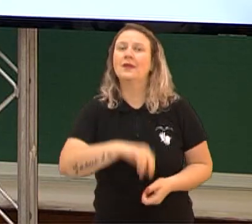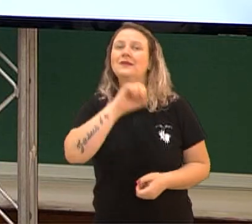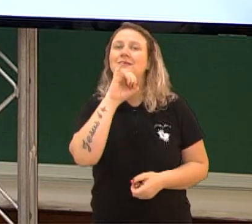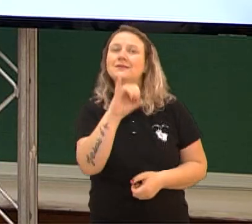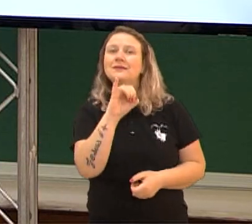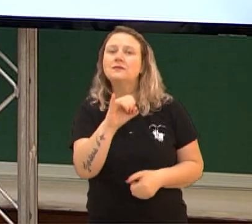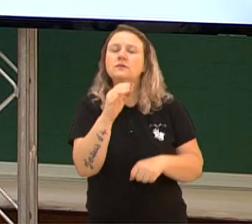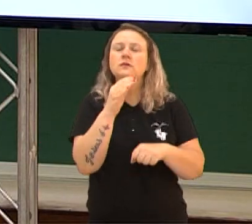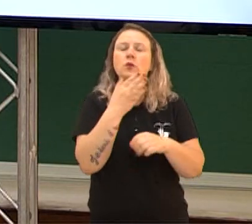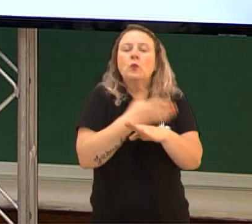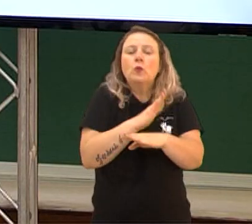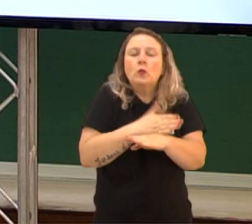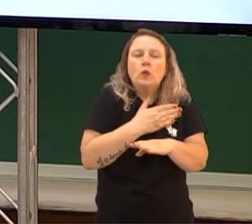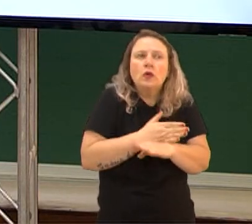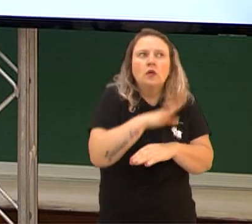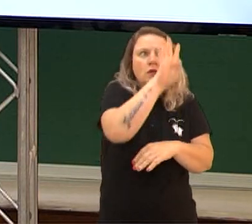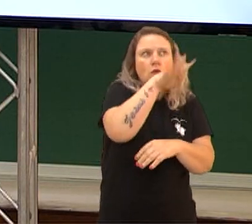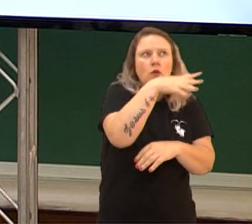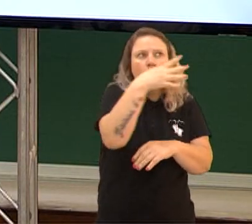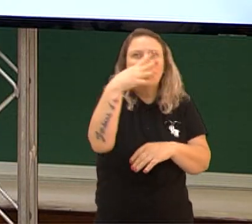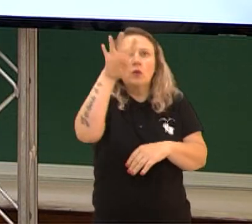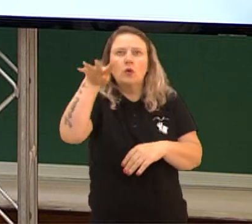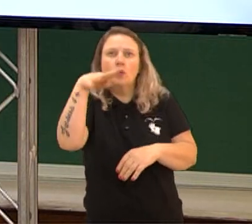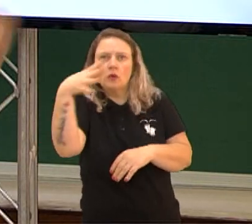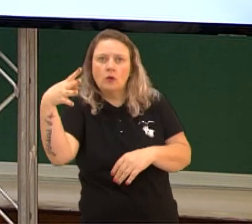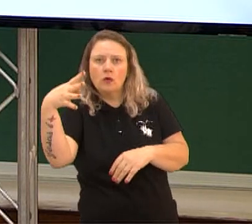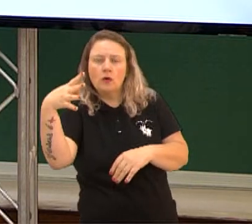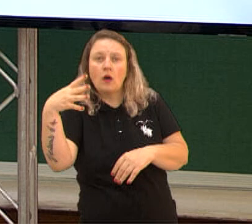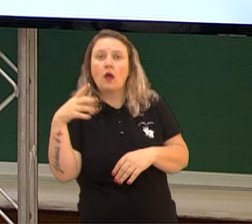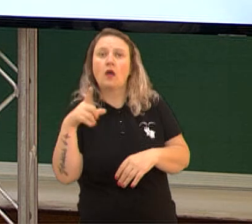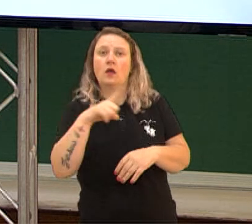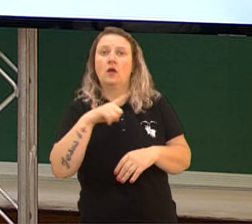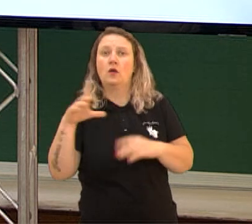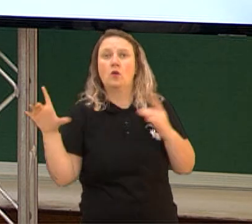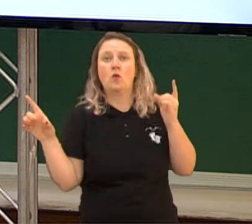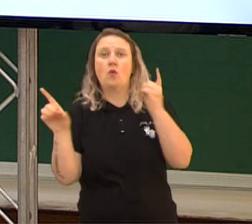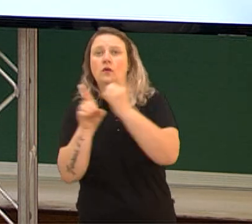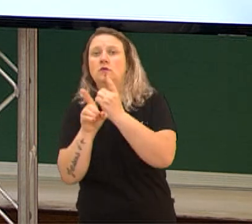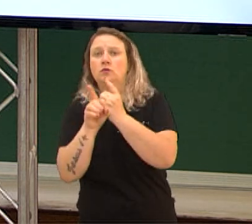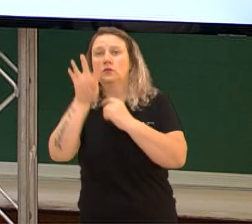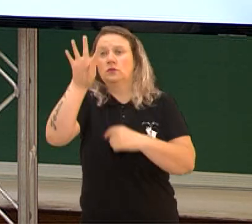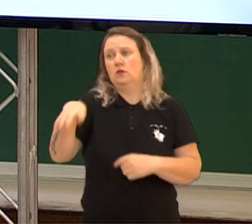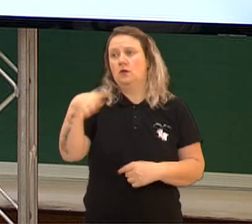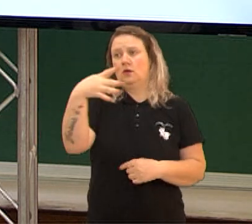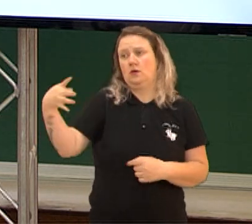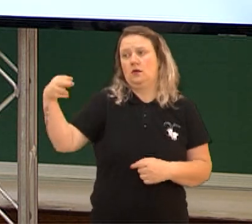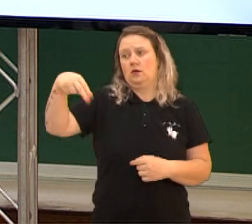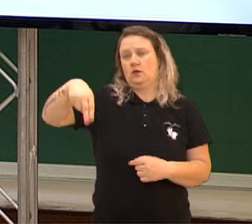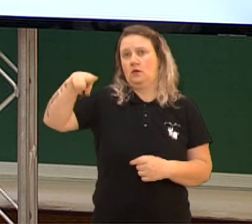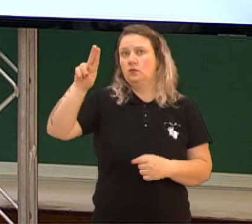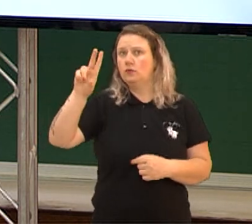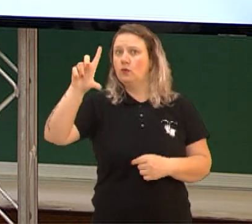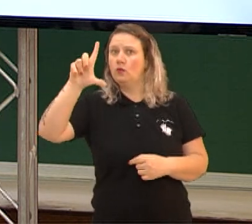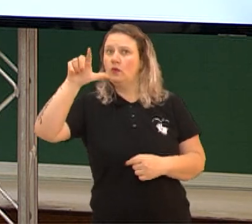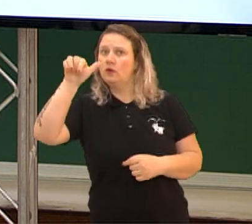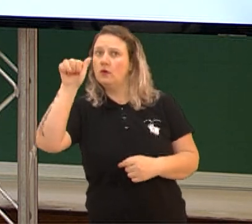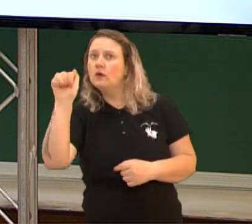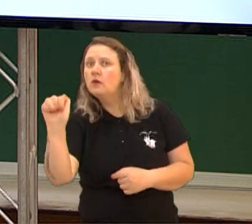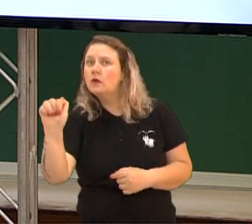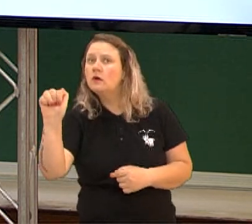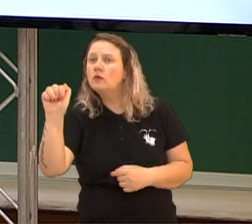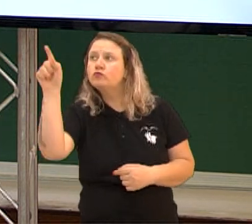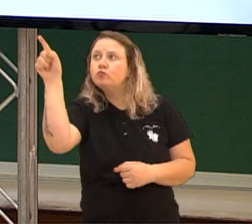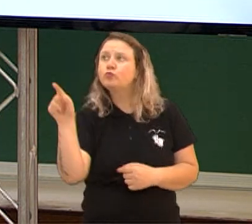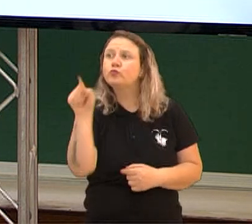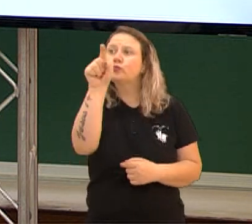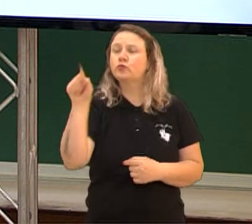você faz uma multiplicação de duas matrizes e você obtém uma matriz nula, isso não quer dizer que A ou